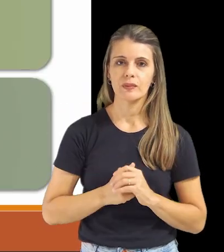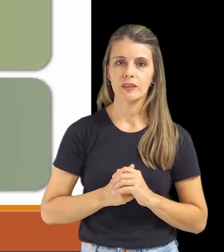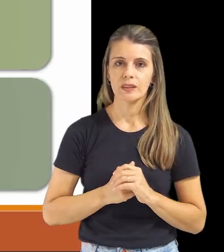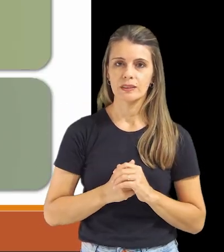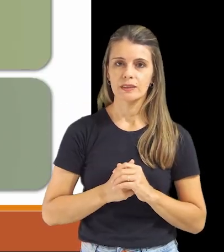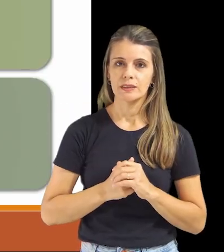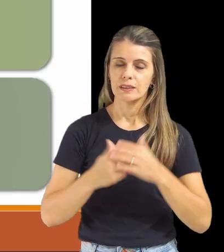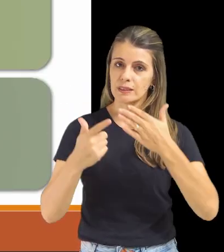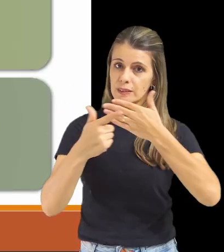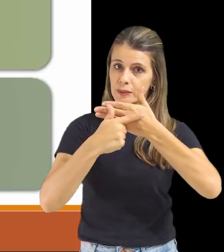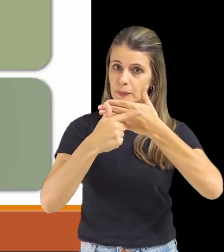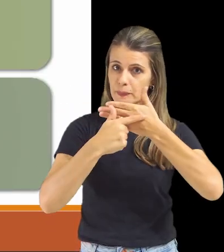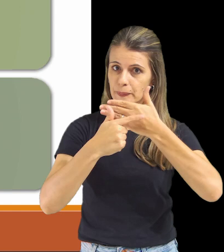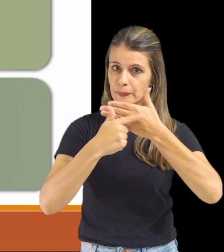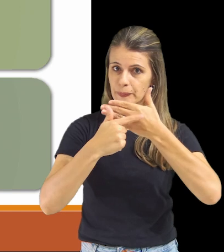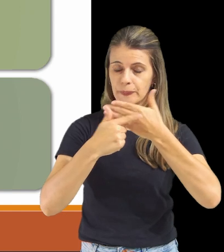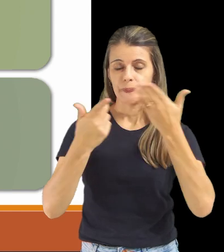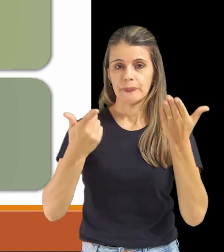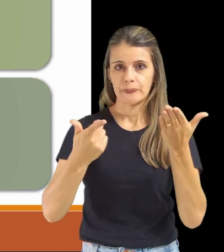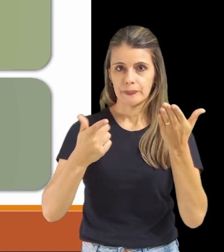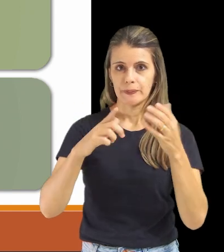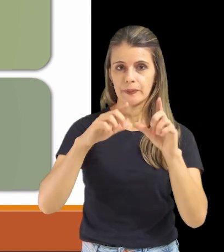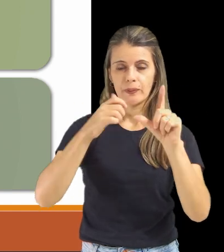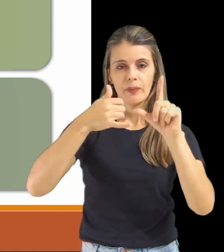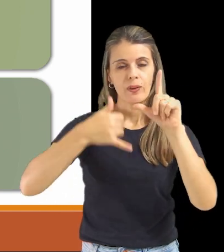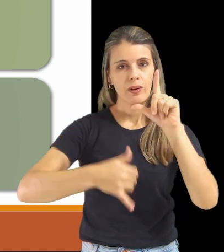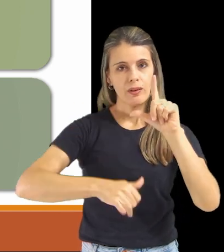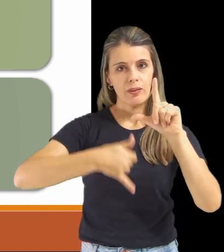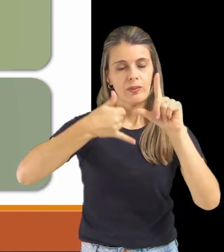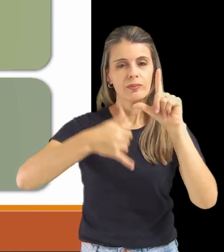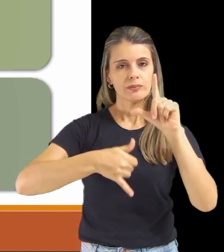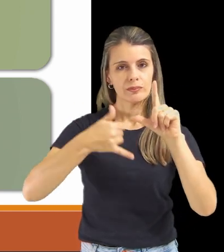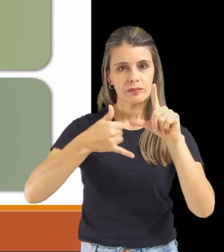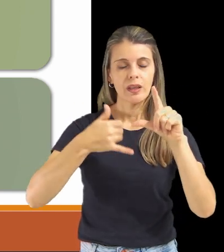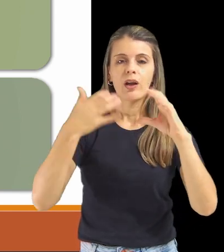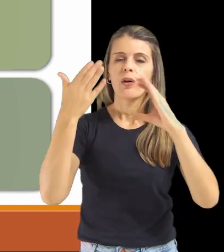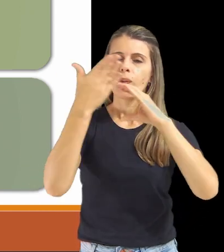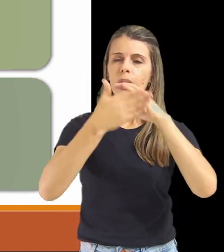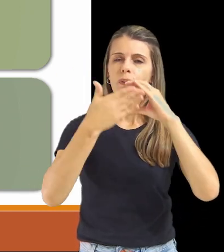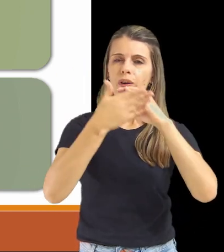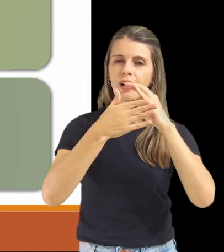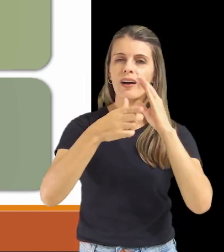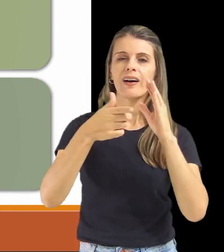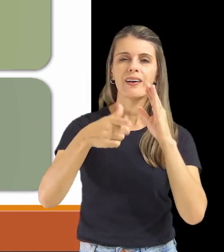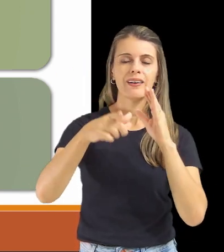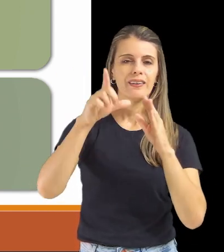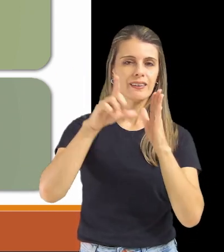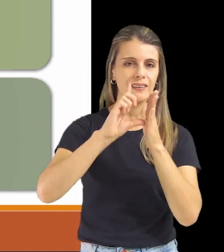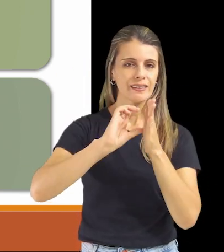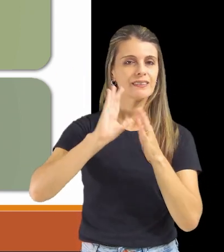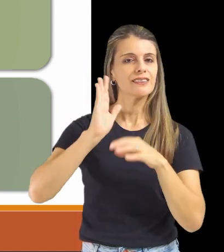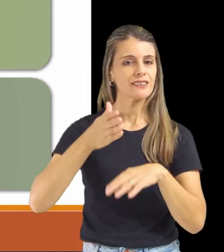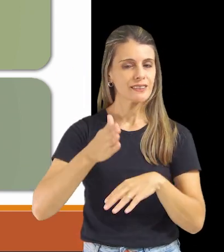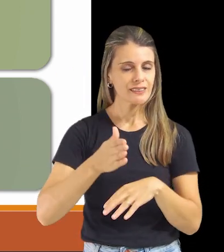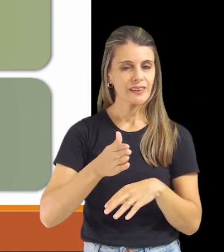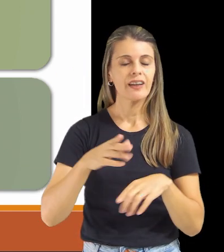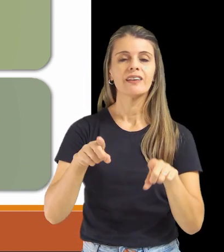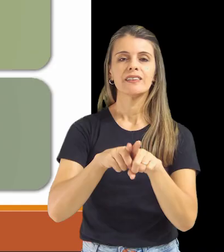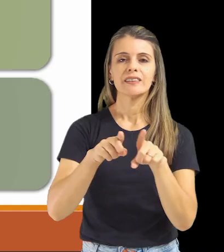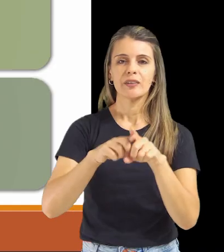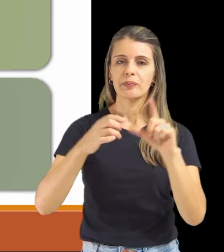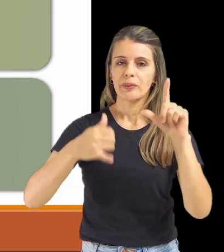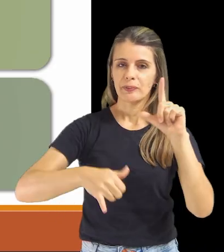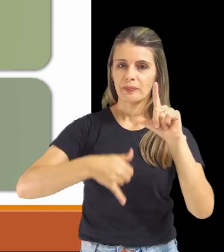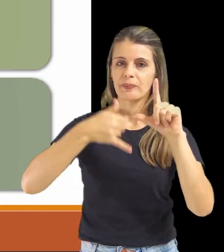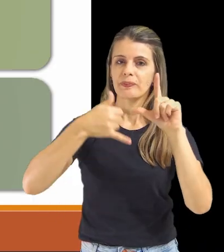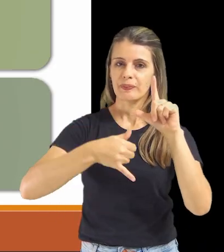as funções dos lipídios? Assim como os carboidratos, né, nós já vimos, ela tem a função energética,